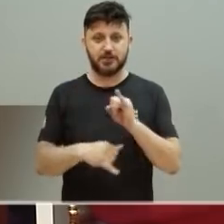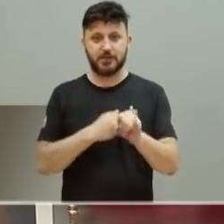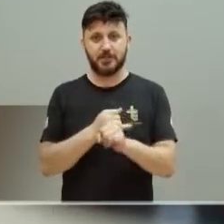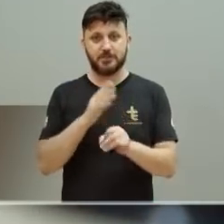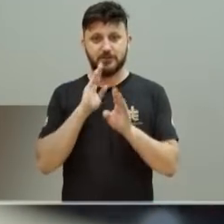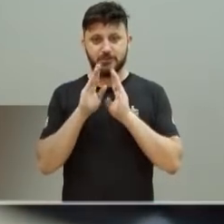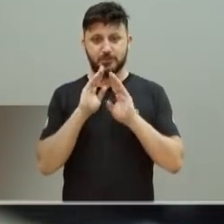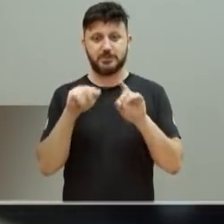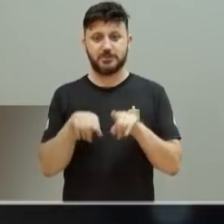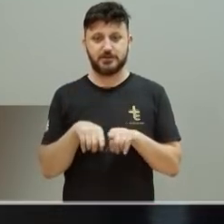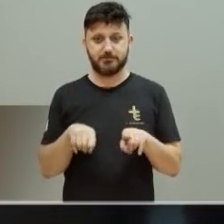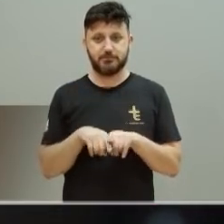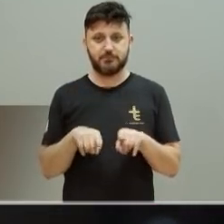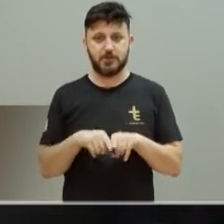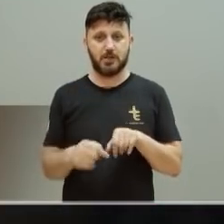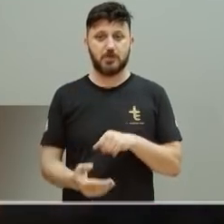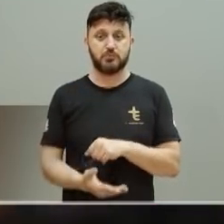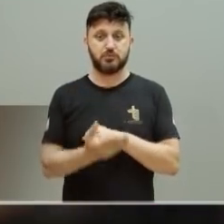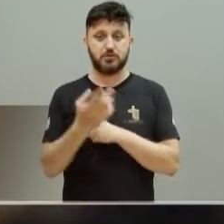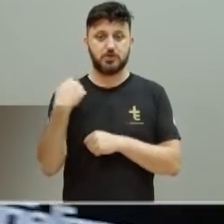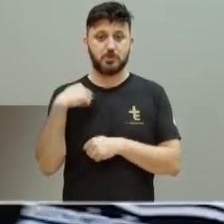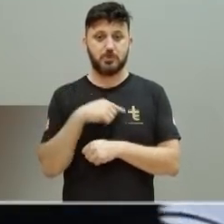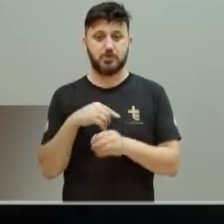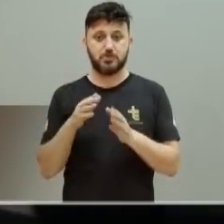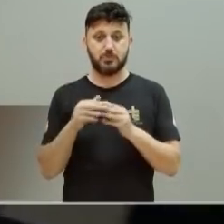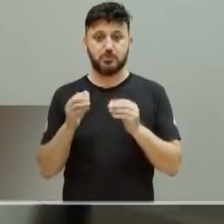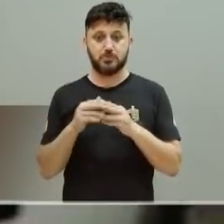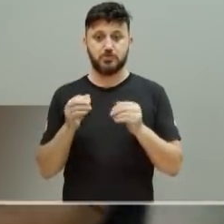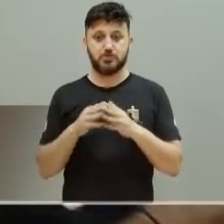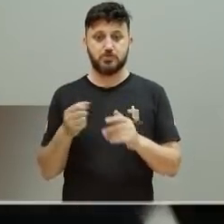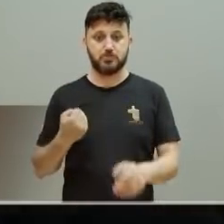te encaminhar. O DD é